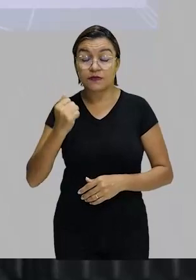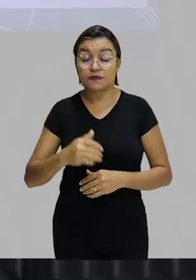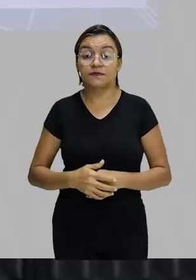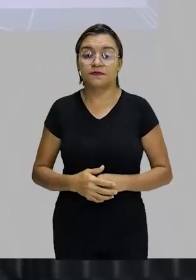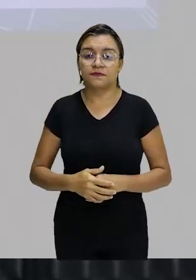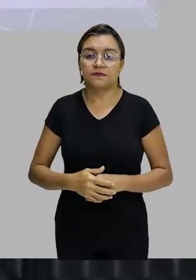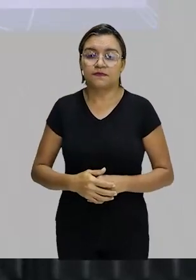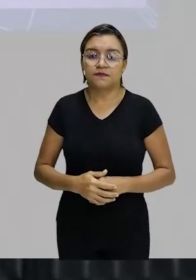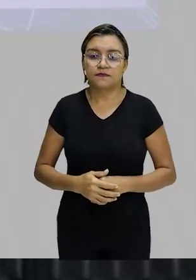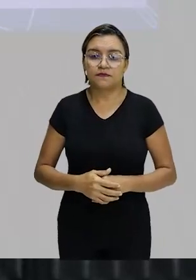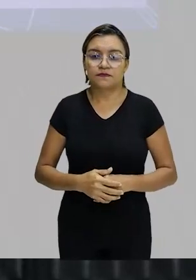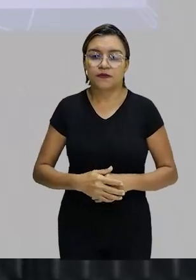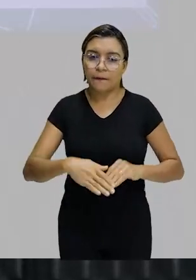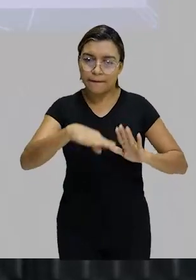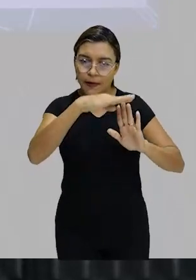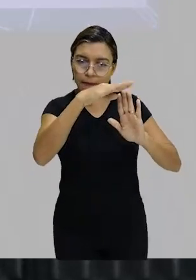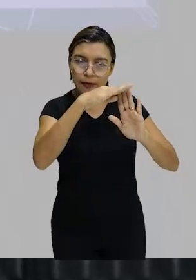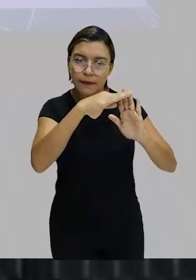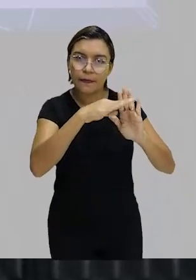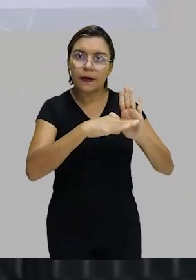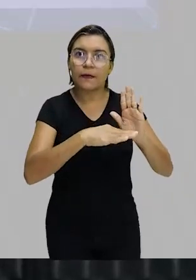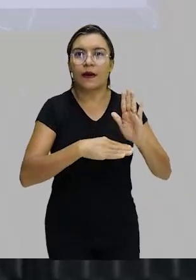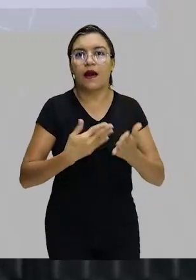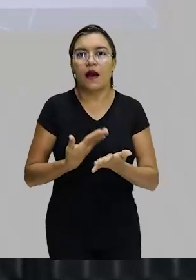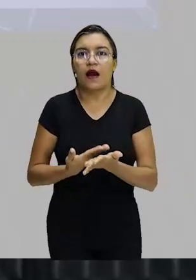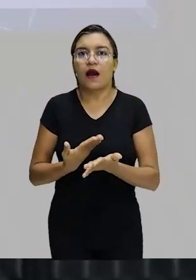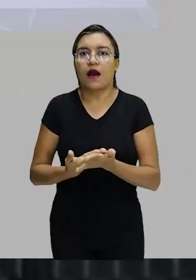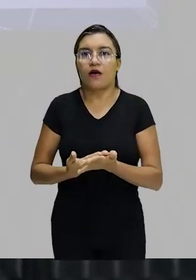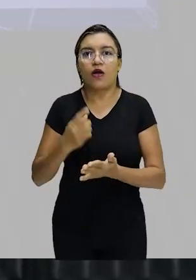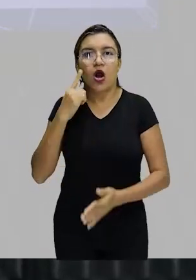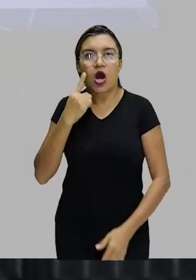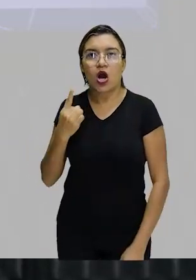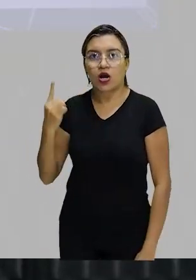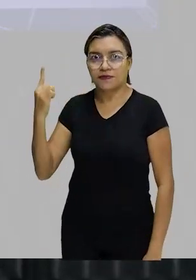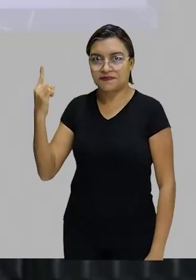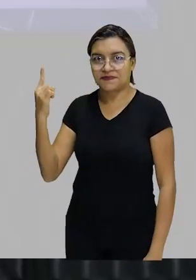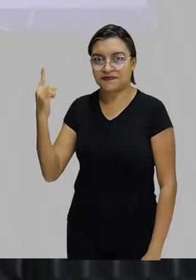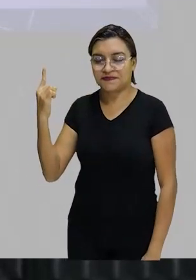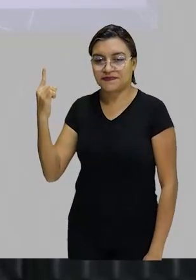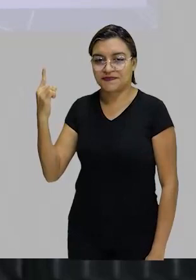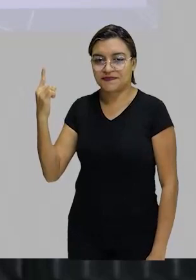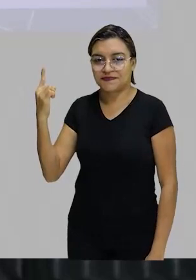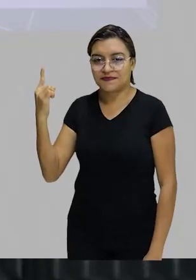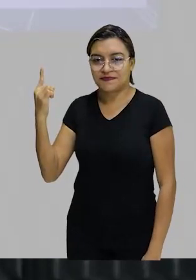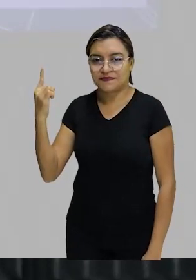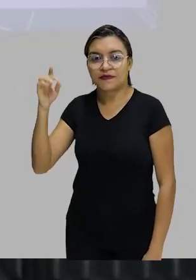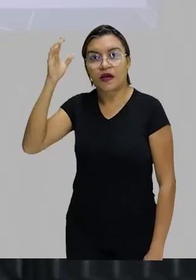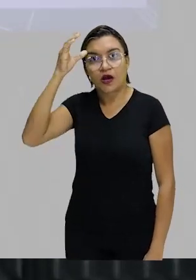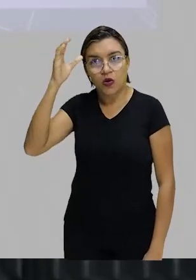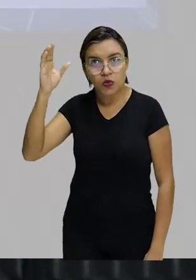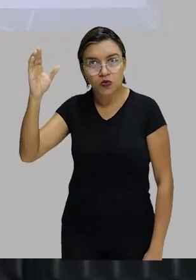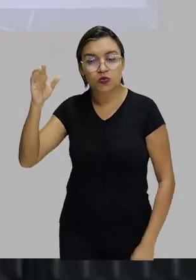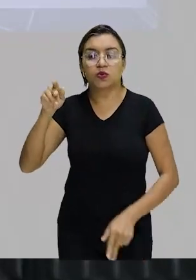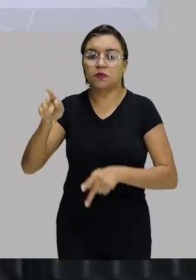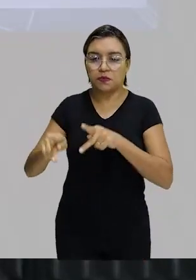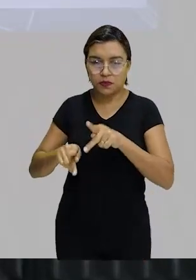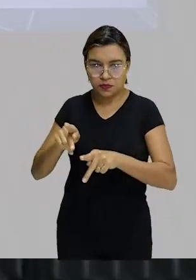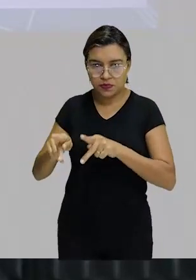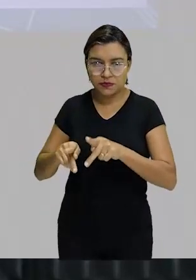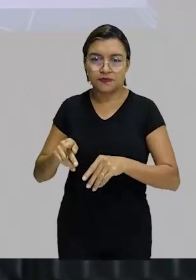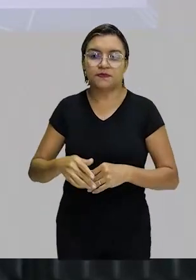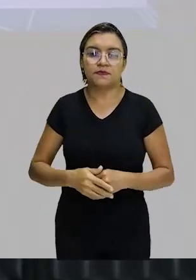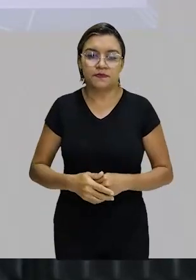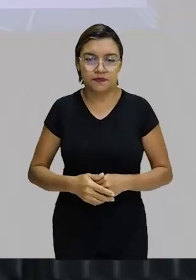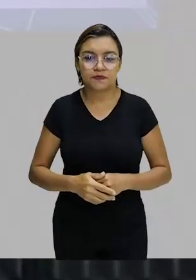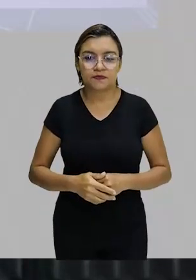tá bom? Nosso roteiro para nossa aula de hoje: What is pop culture? O que é essa cultura pop ou cultura